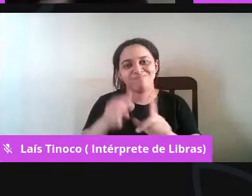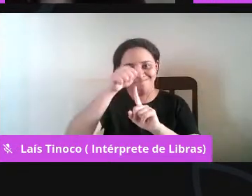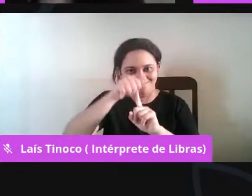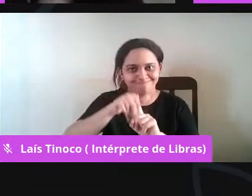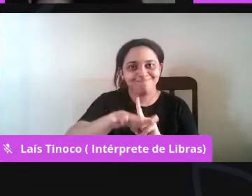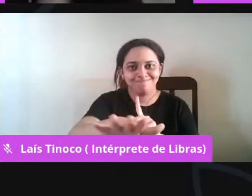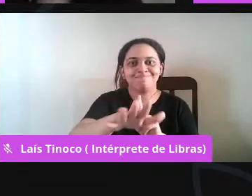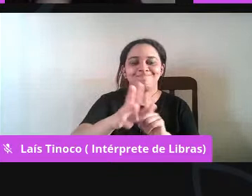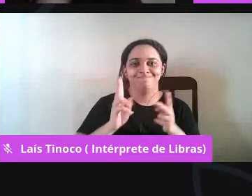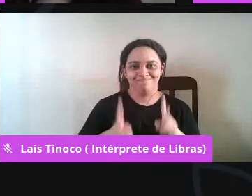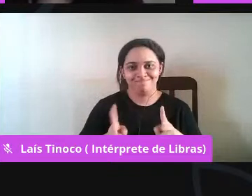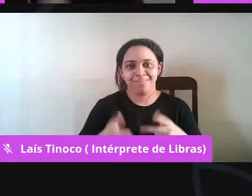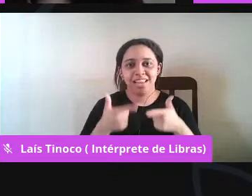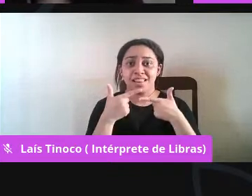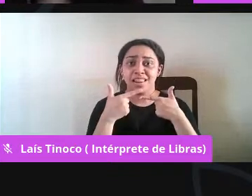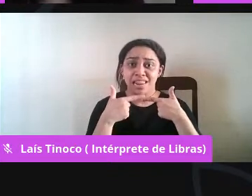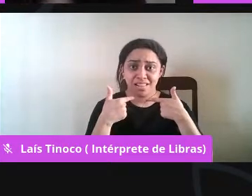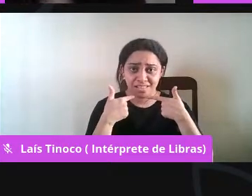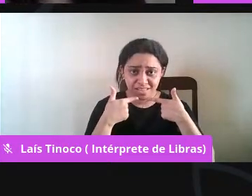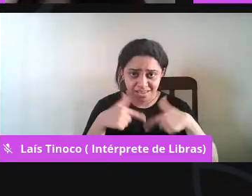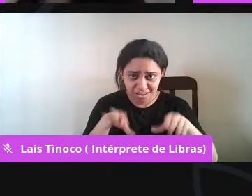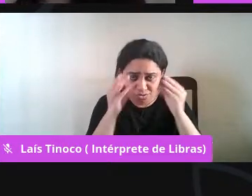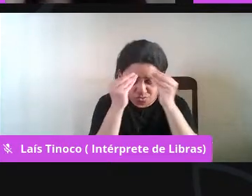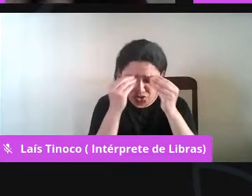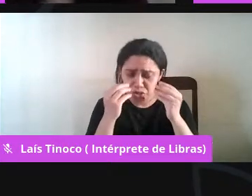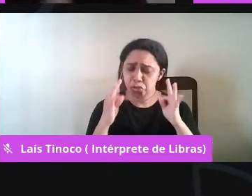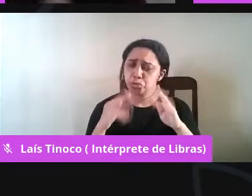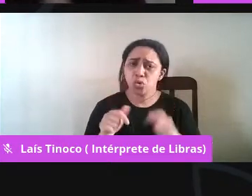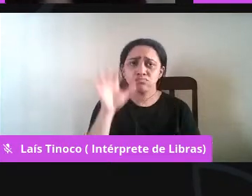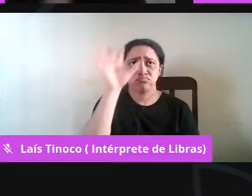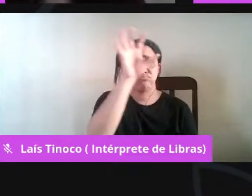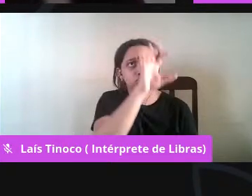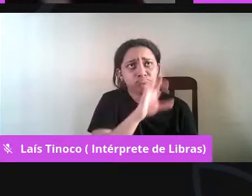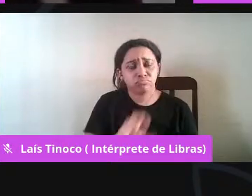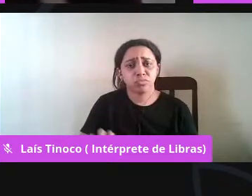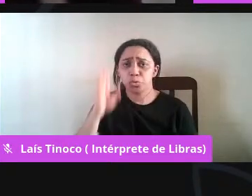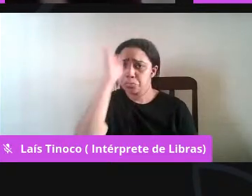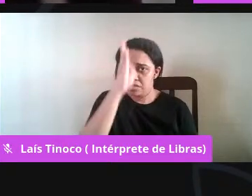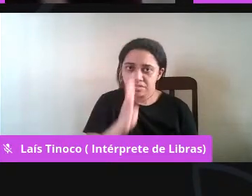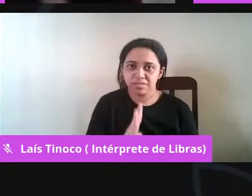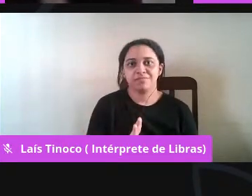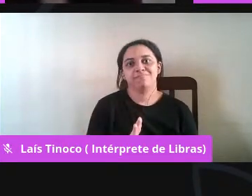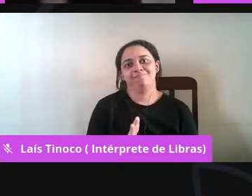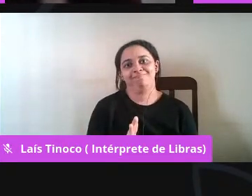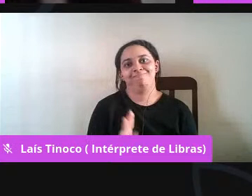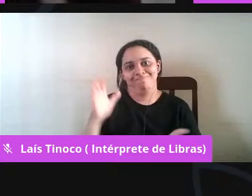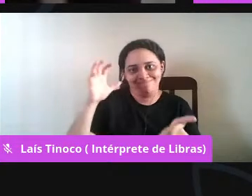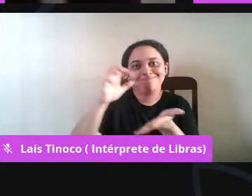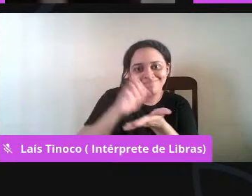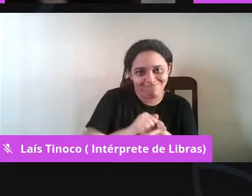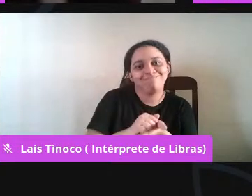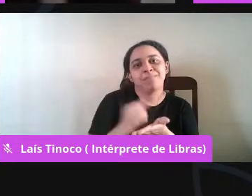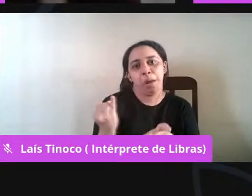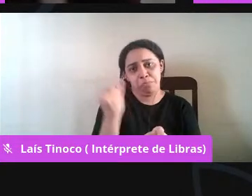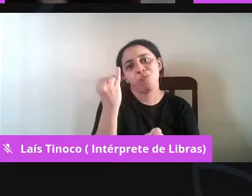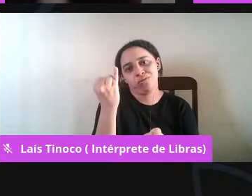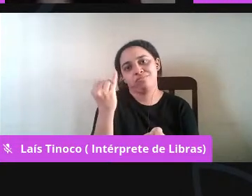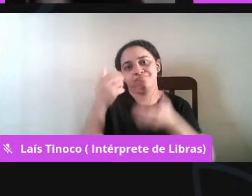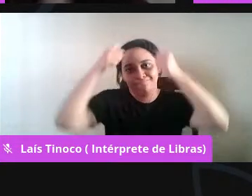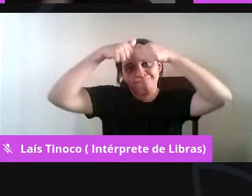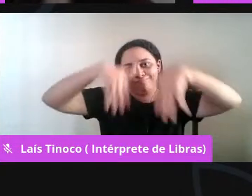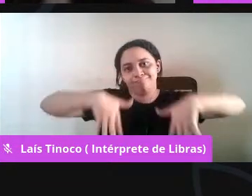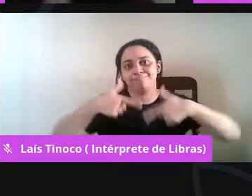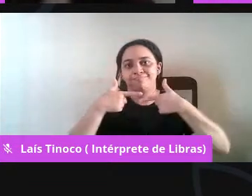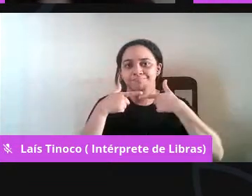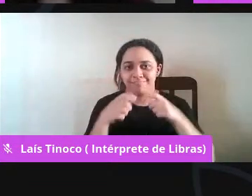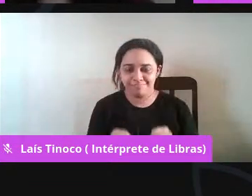essa linguagem de todas as regiões do país, por exemplo. Certo? Então, é muito importante o ato linguístico.